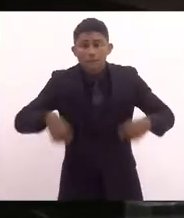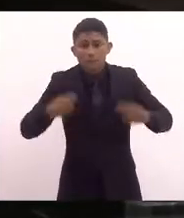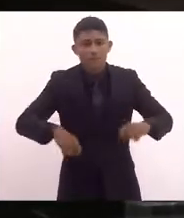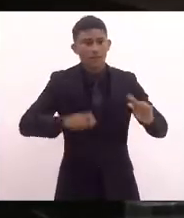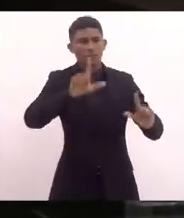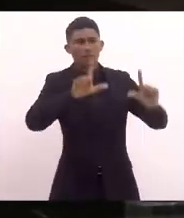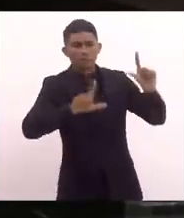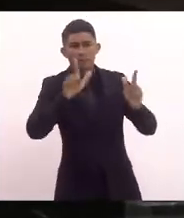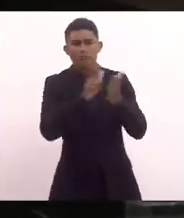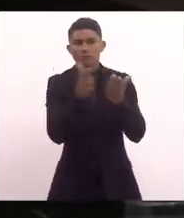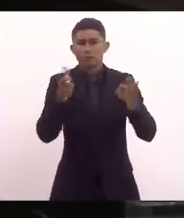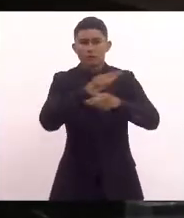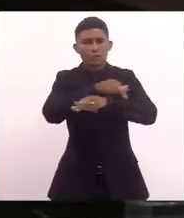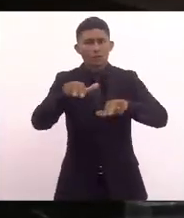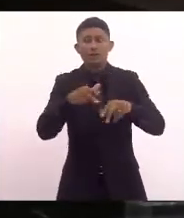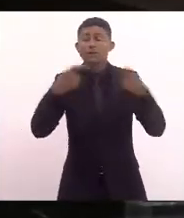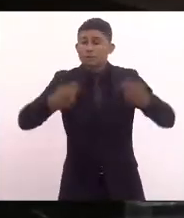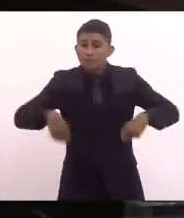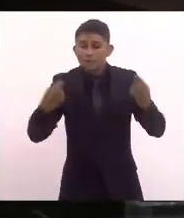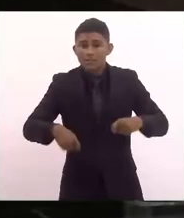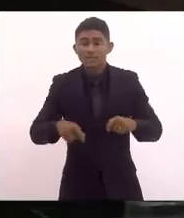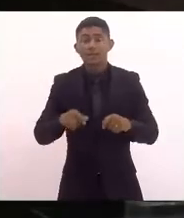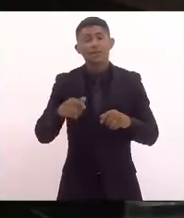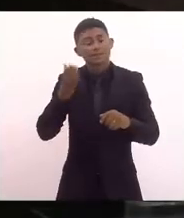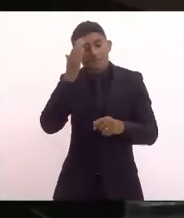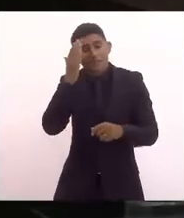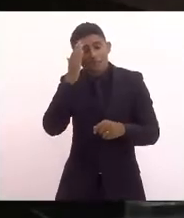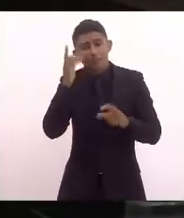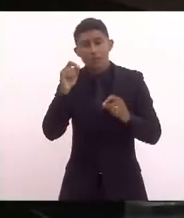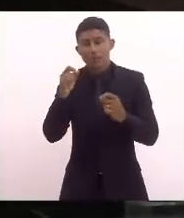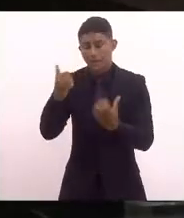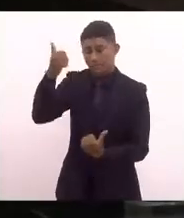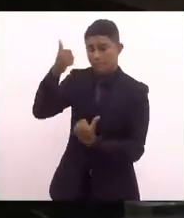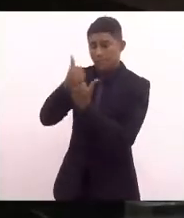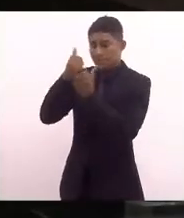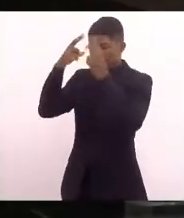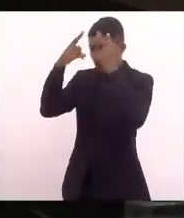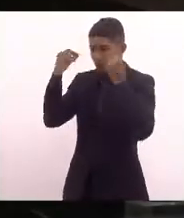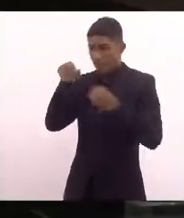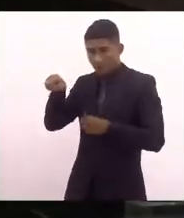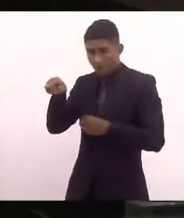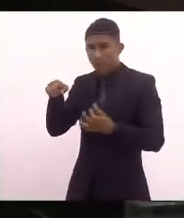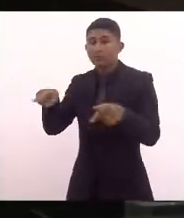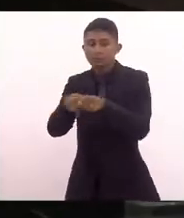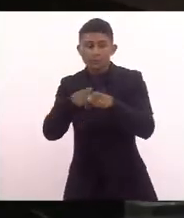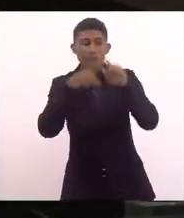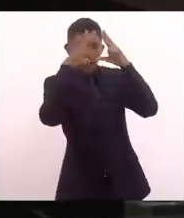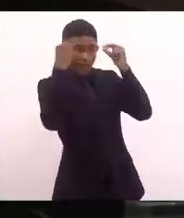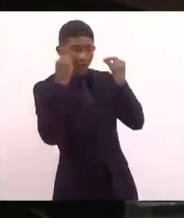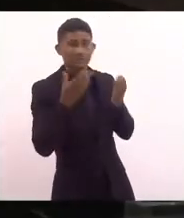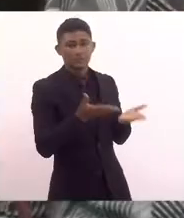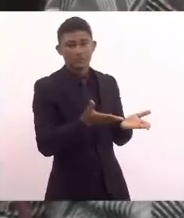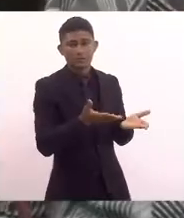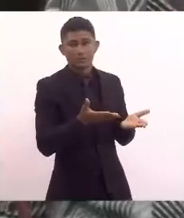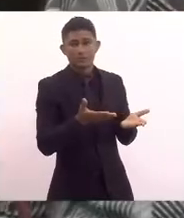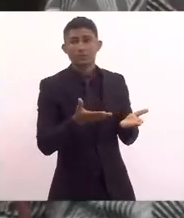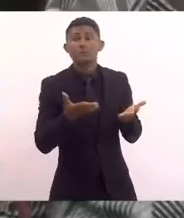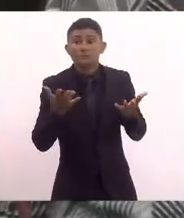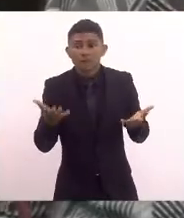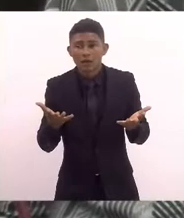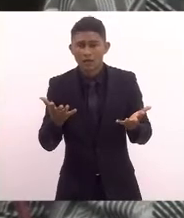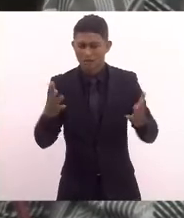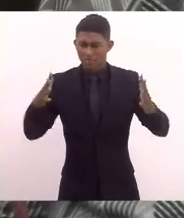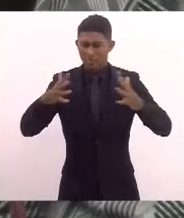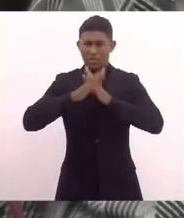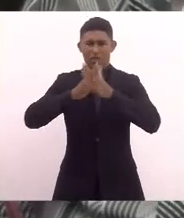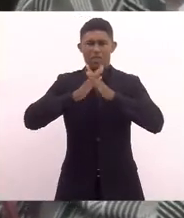e técnicos individualmente. Não coloque o técnico auxiliar na fala de luta, de tal, como se